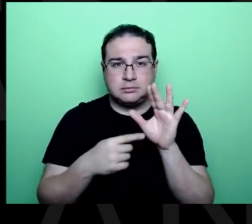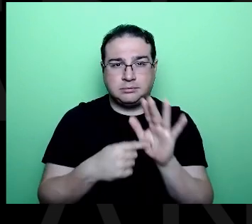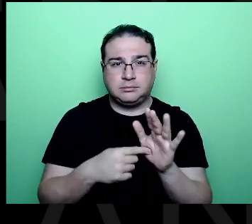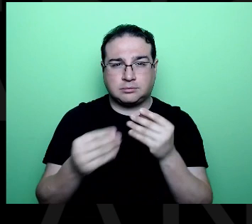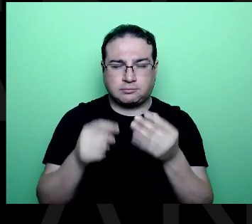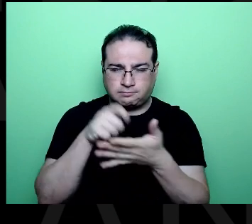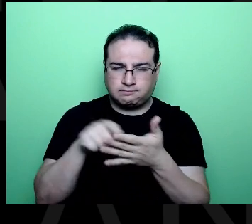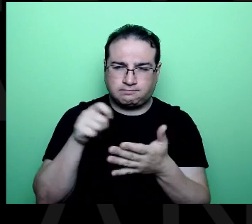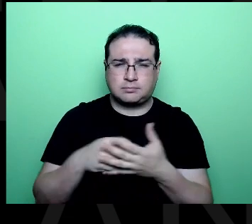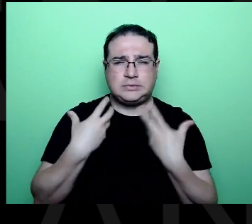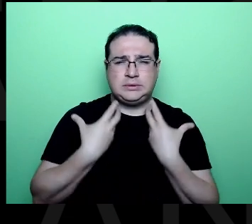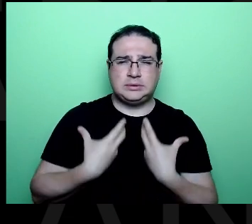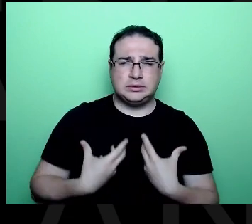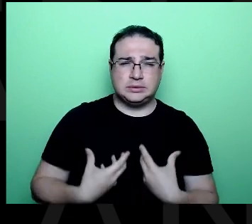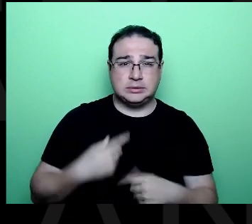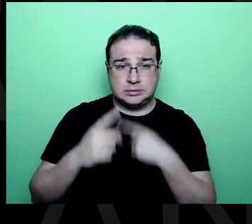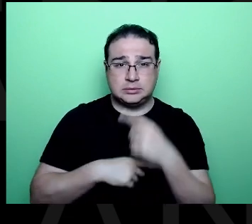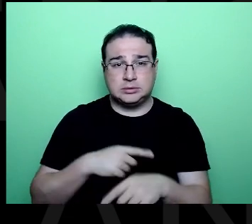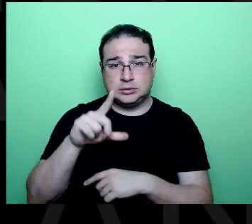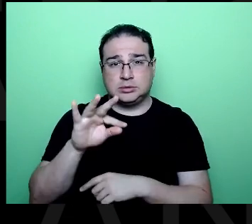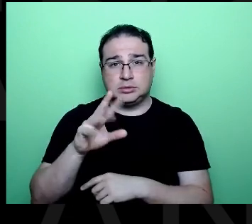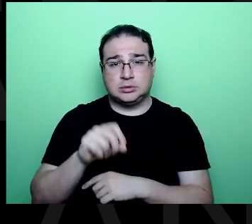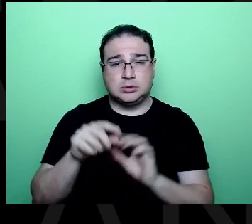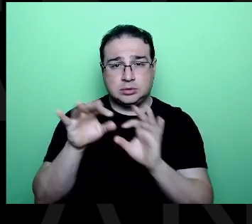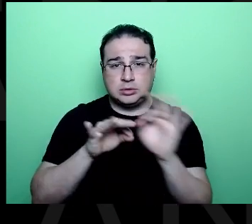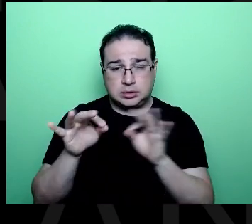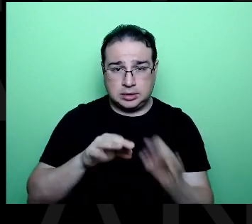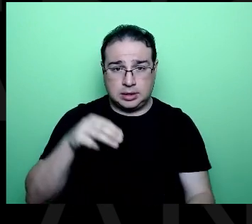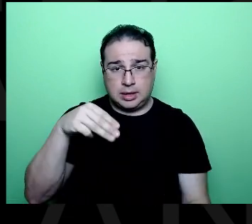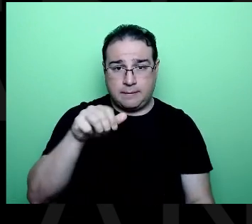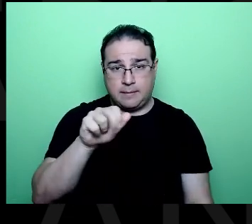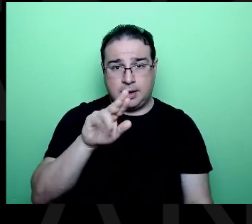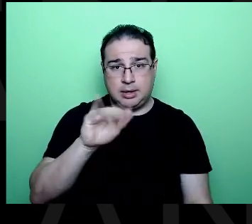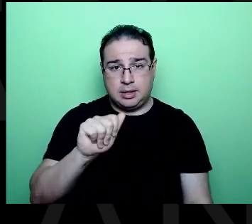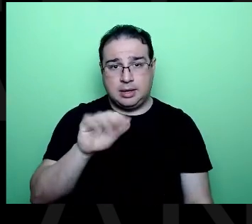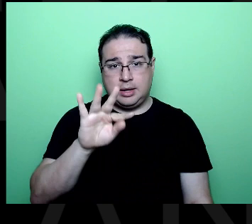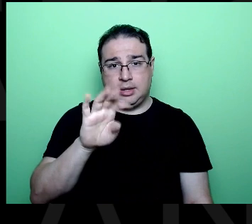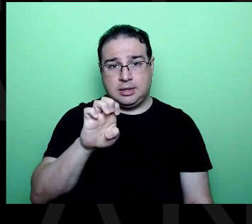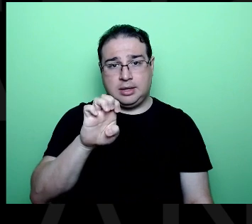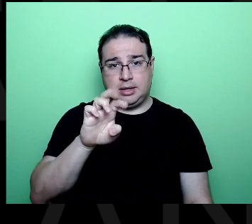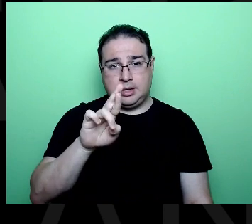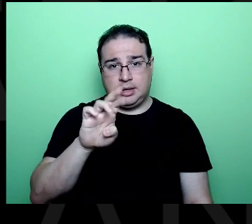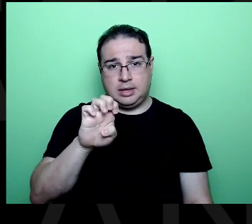extenuante escrever a do lote, eu quis organizar o da Maria Tereza e foi pior ainda. Então eu acho que